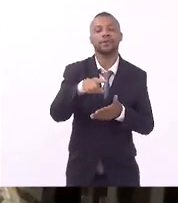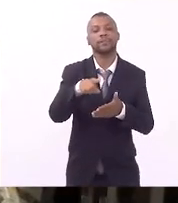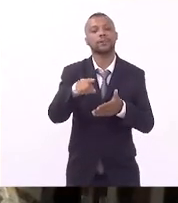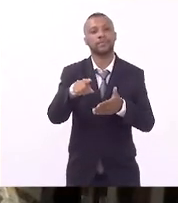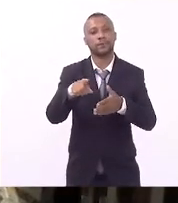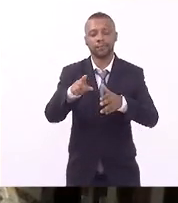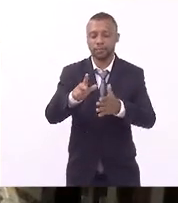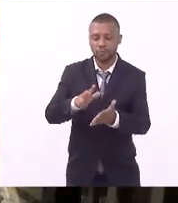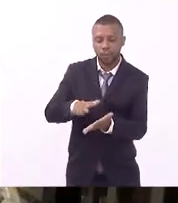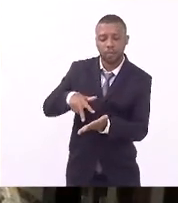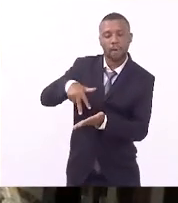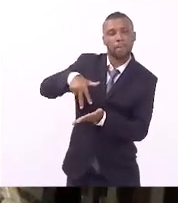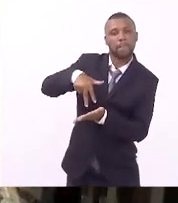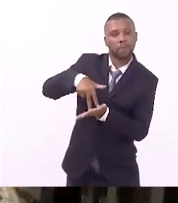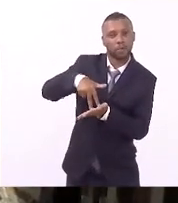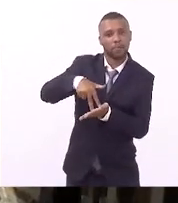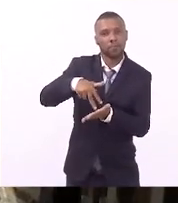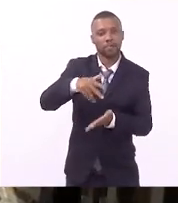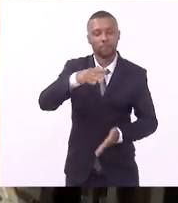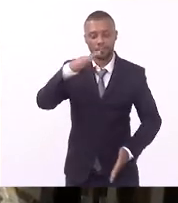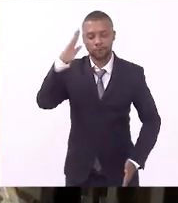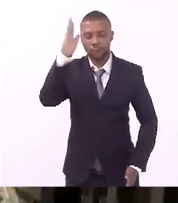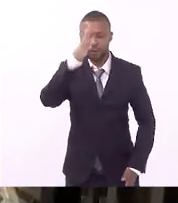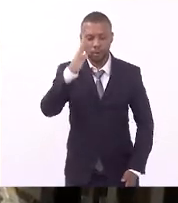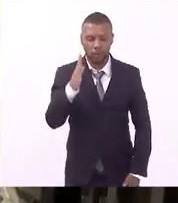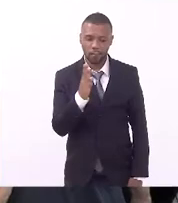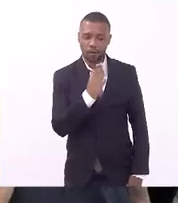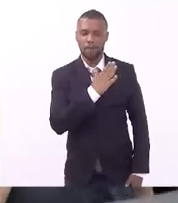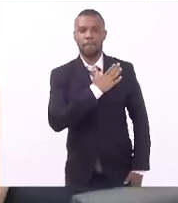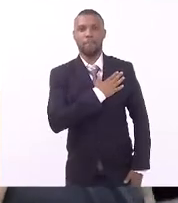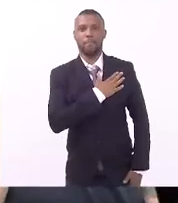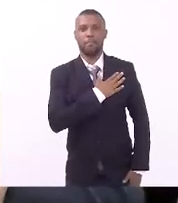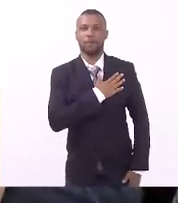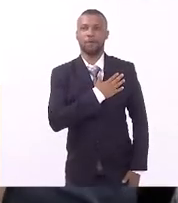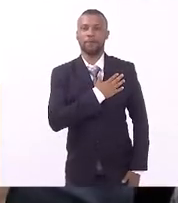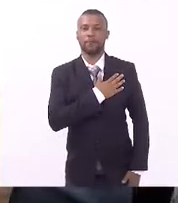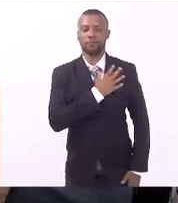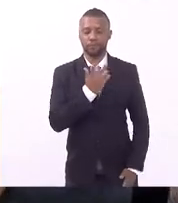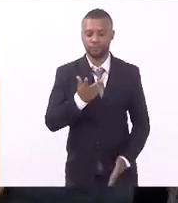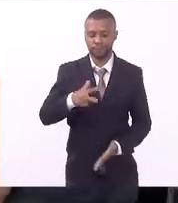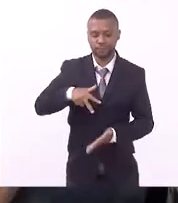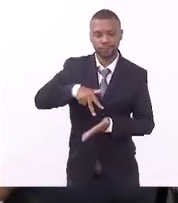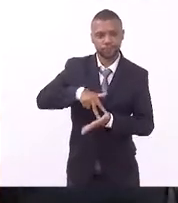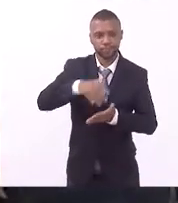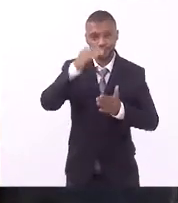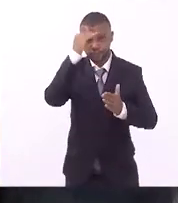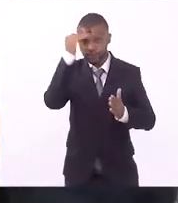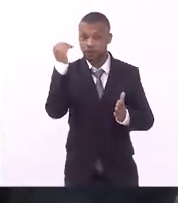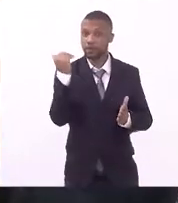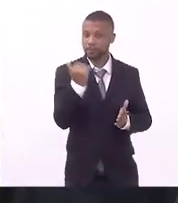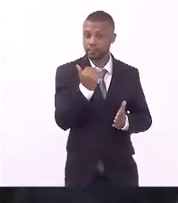de pé, em posição de respeito, para entoarmos o hino nacional.